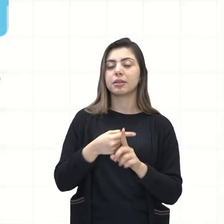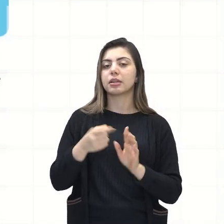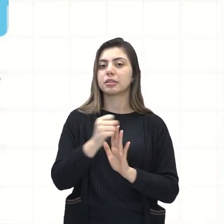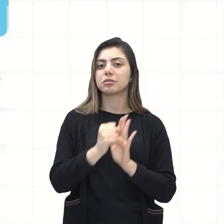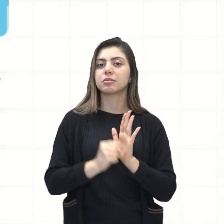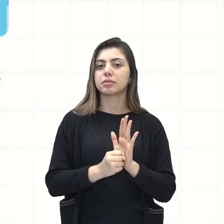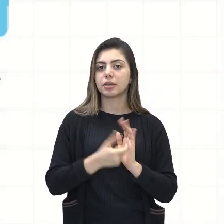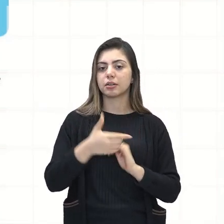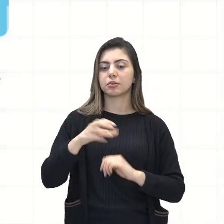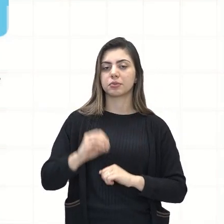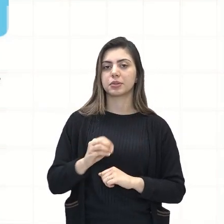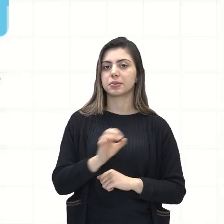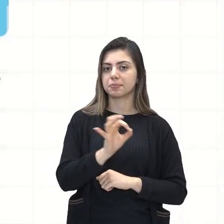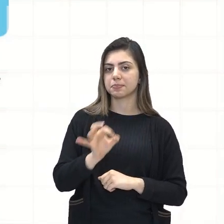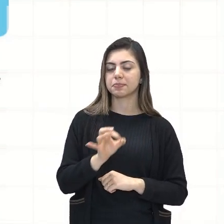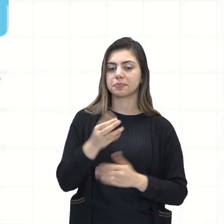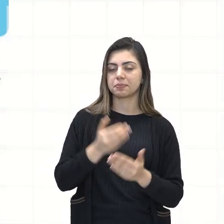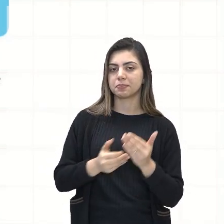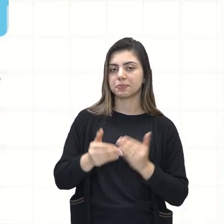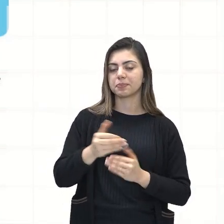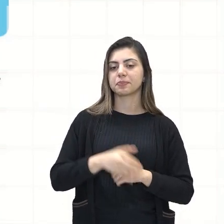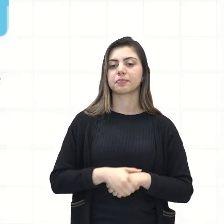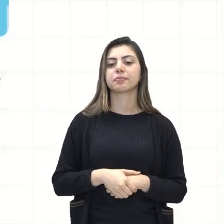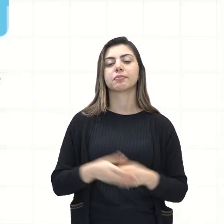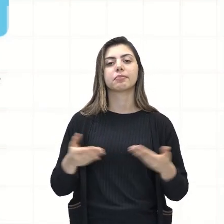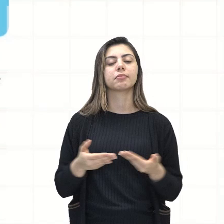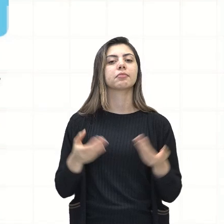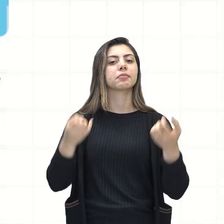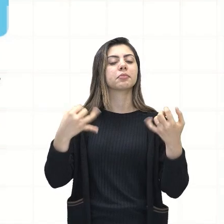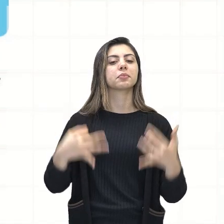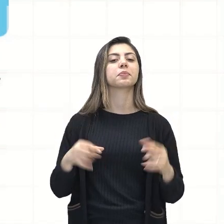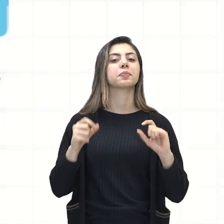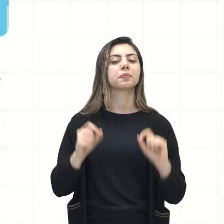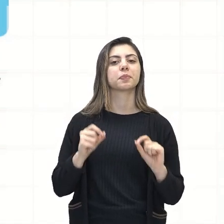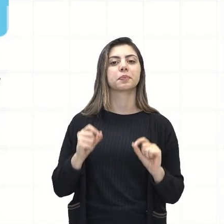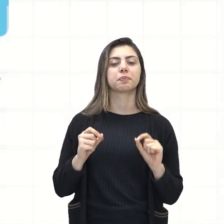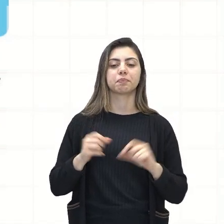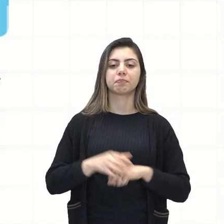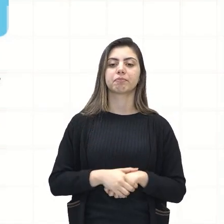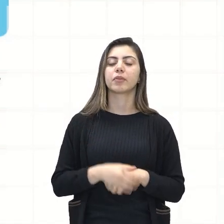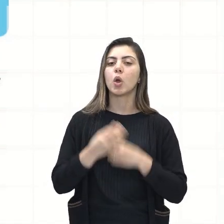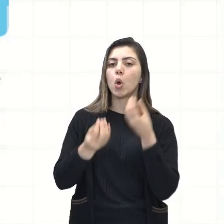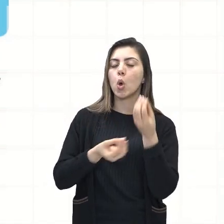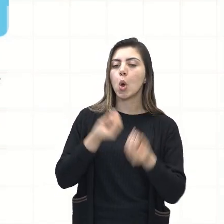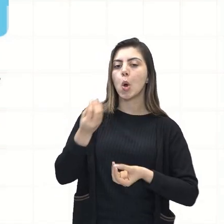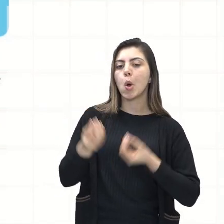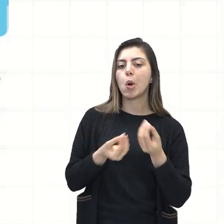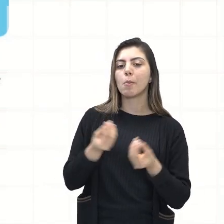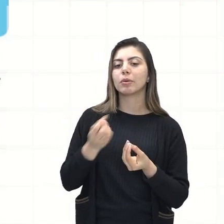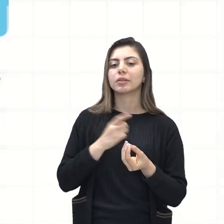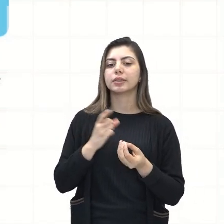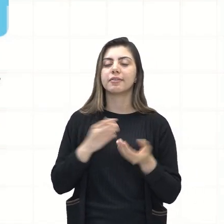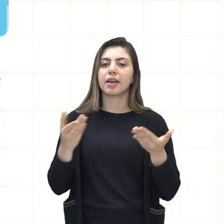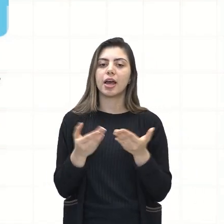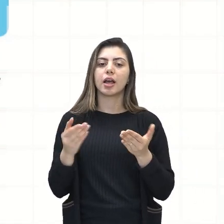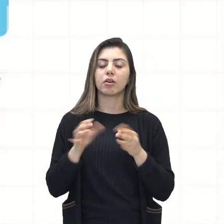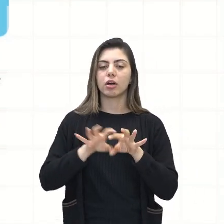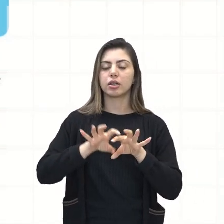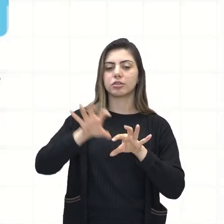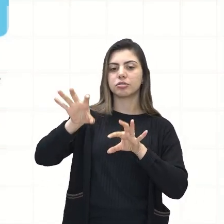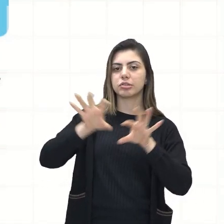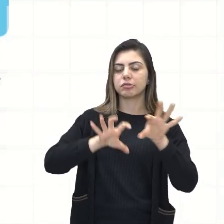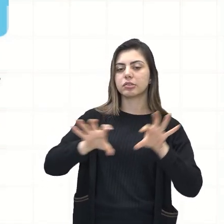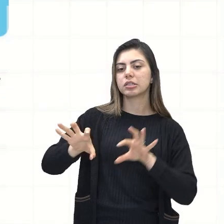certo? Dando continuidade, eu queria que vocês entendessem a partir desse momento como se deu esse redesenho, por assim